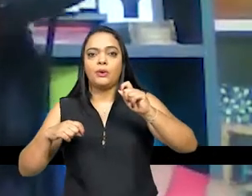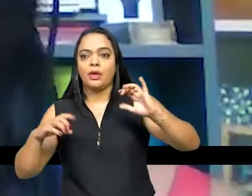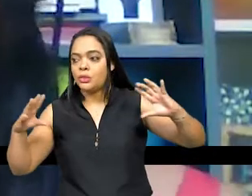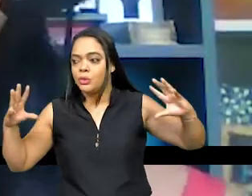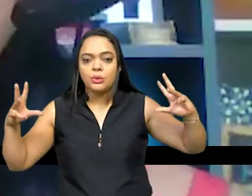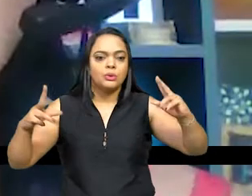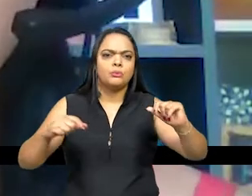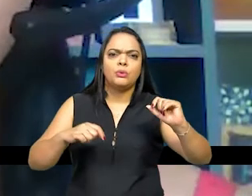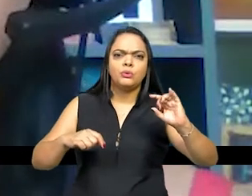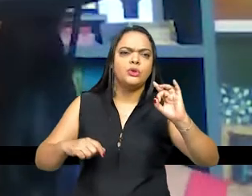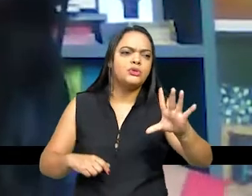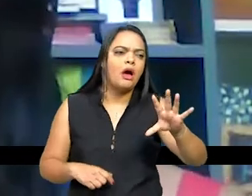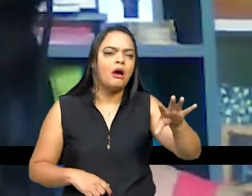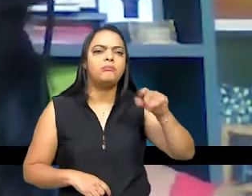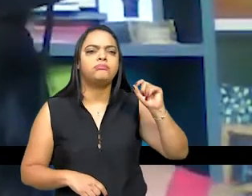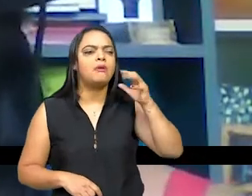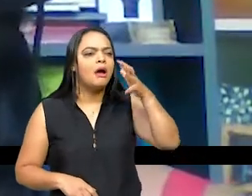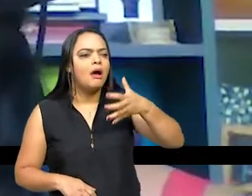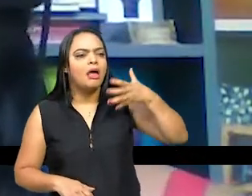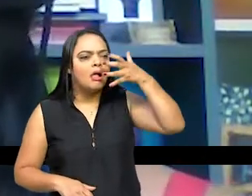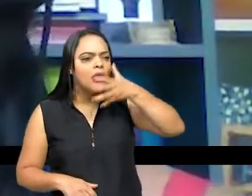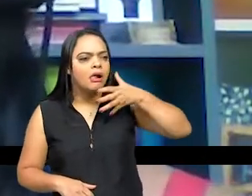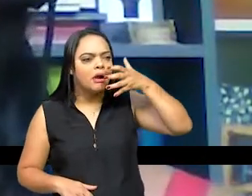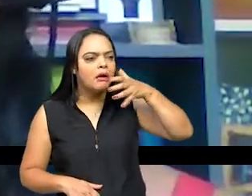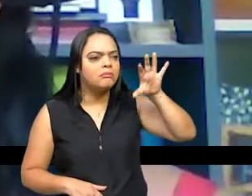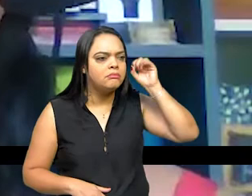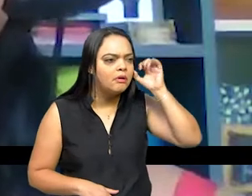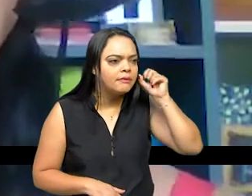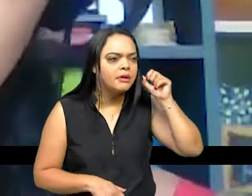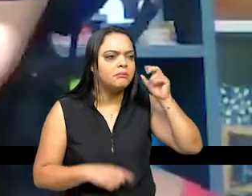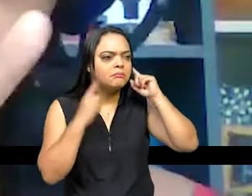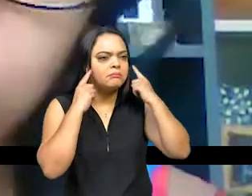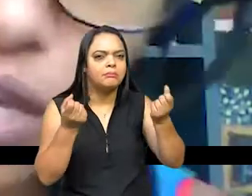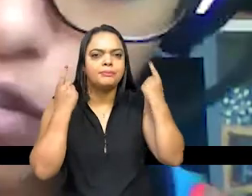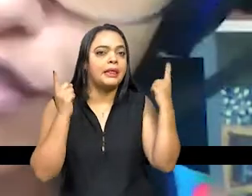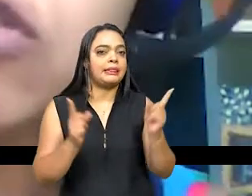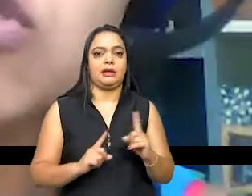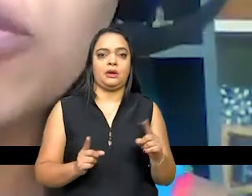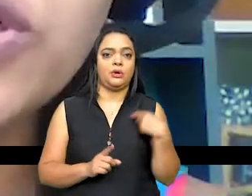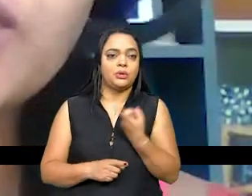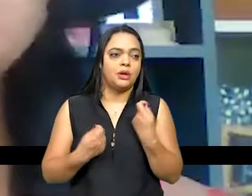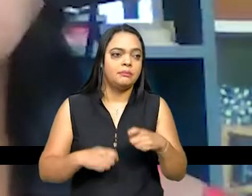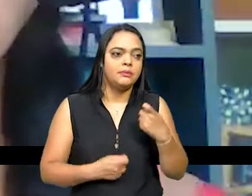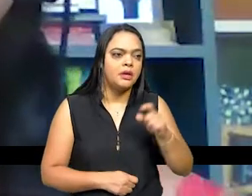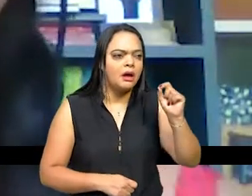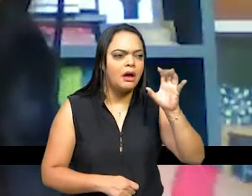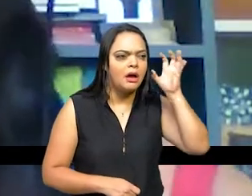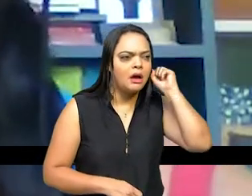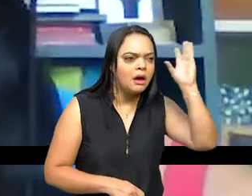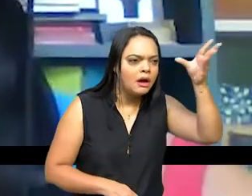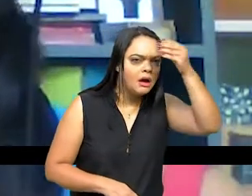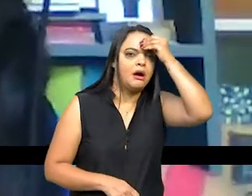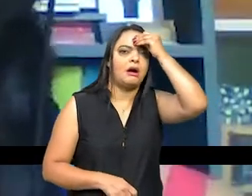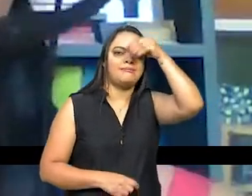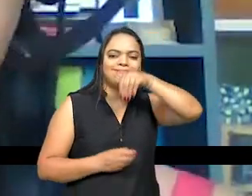né? Para além do discurso, tem que ser uma vivência orgânica. Se a gente tem esse conceito vivido de forma orgânica, a